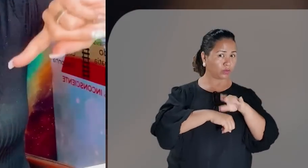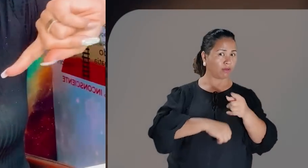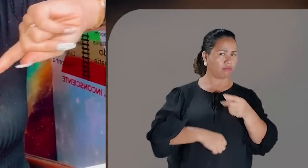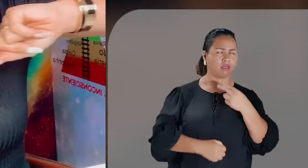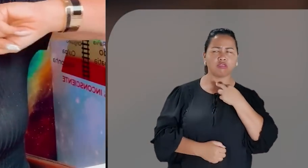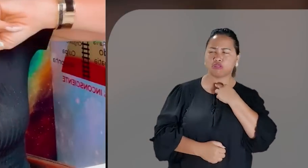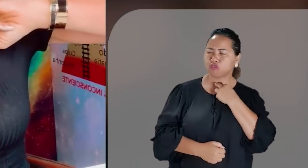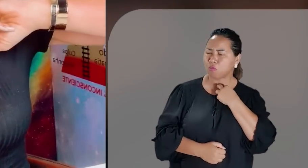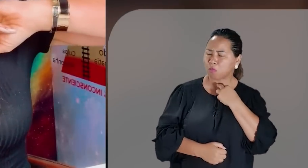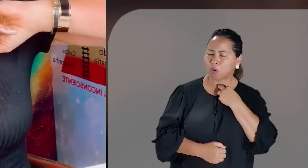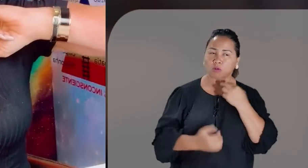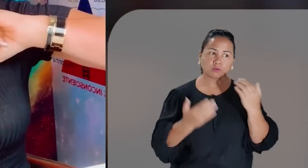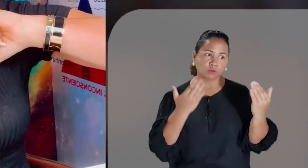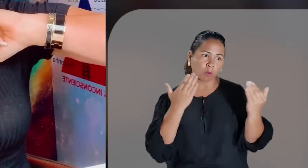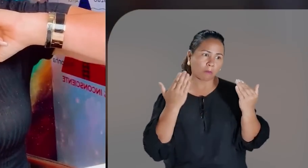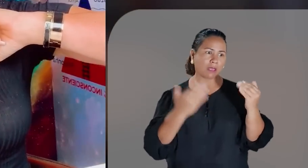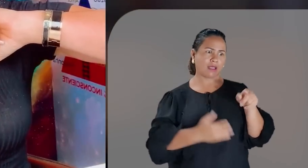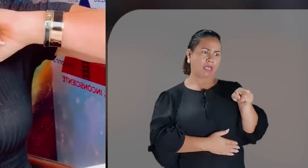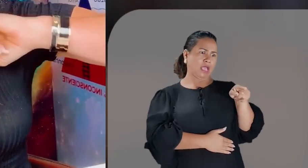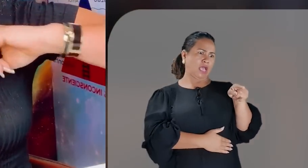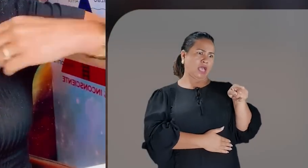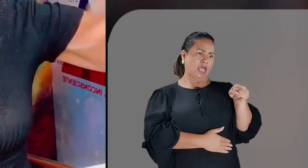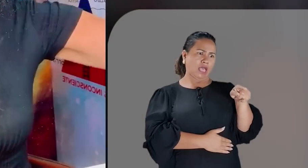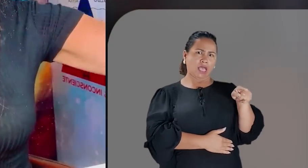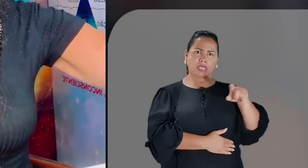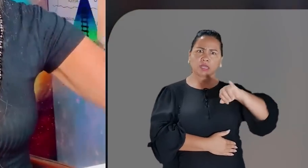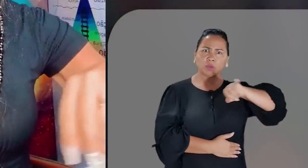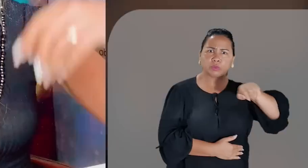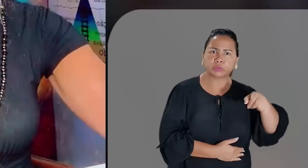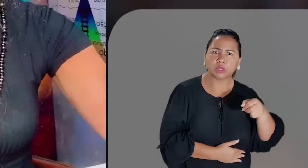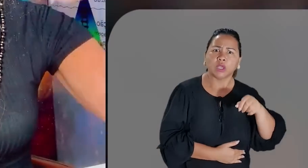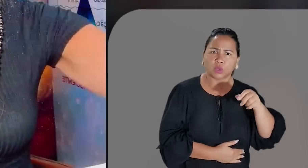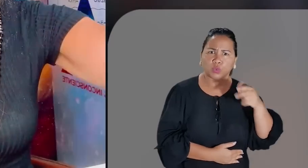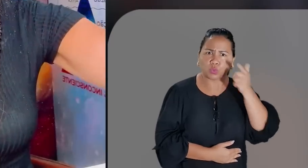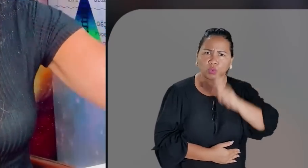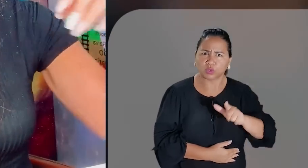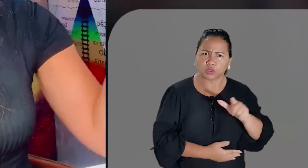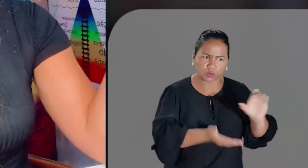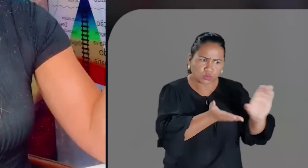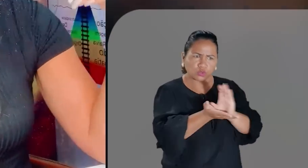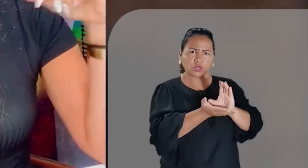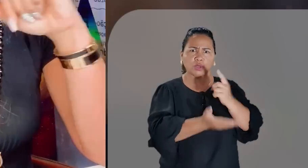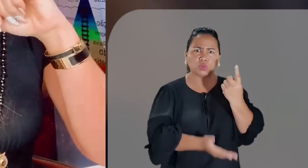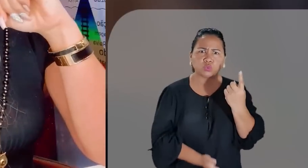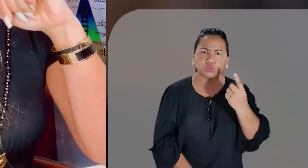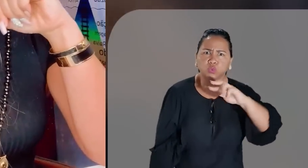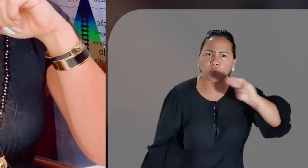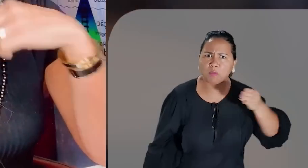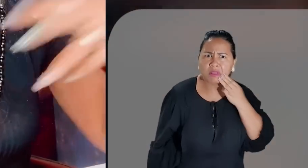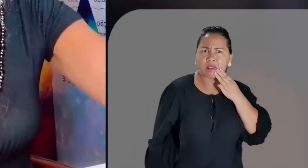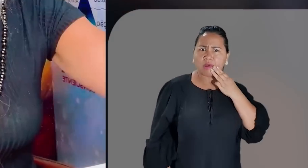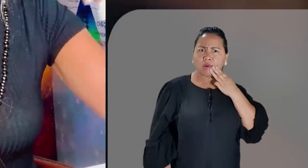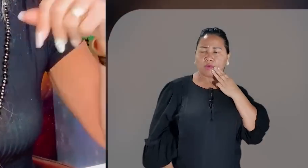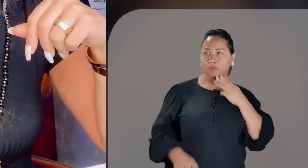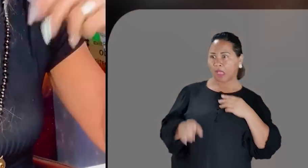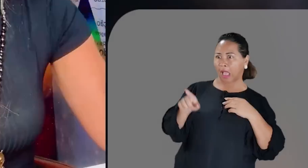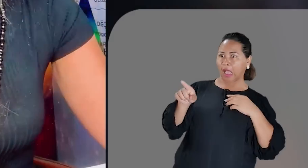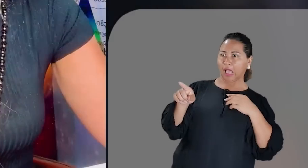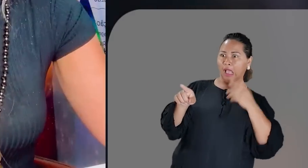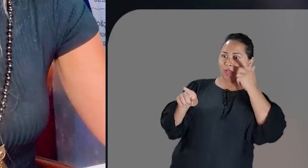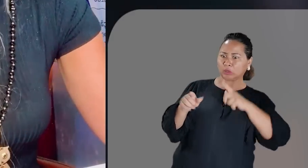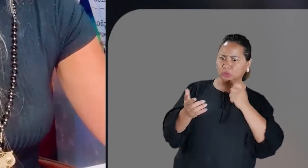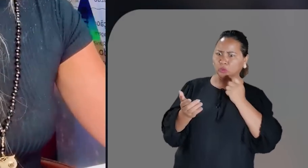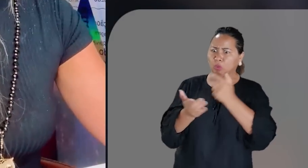outro que co-criou lá, né? R$1 milhão, o carro dos sonhos, co-criou um